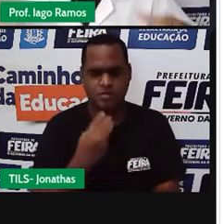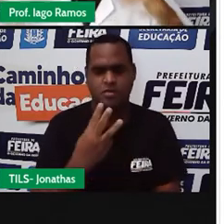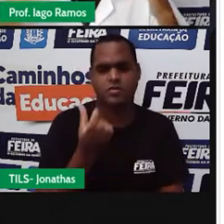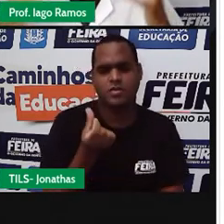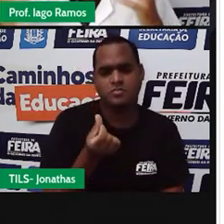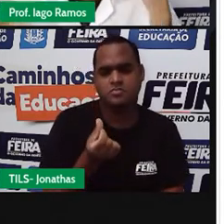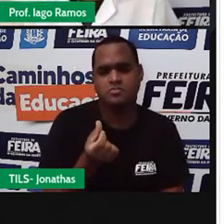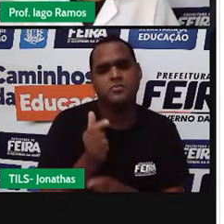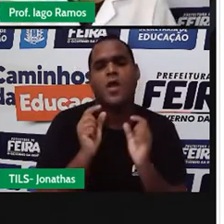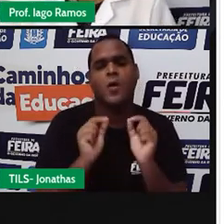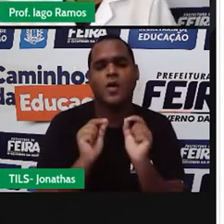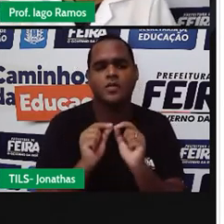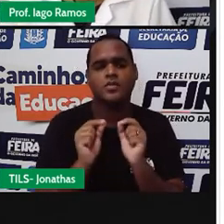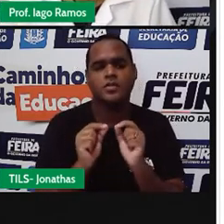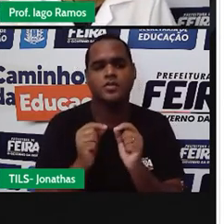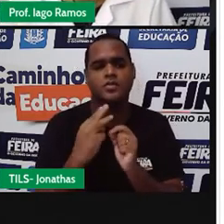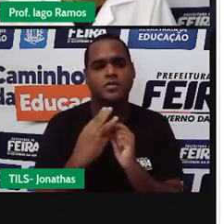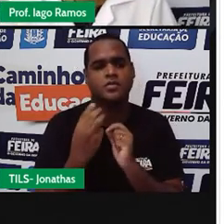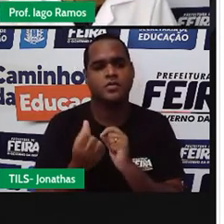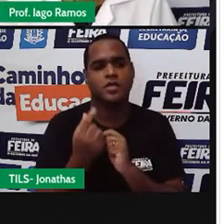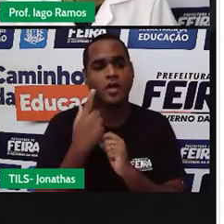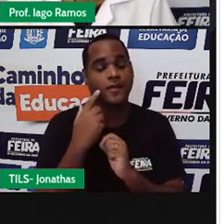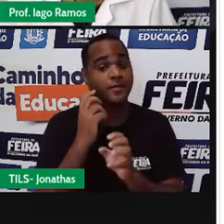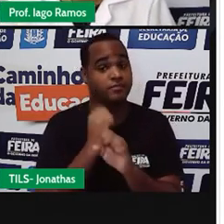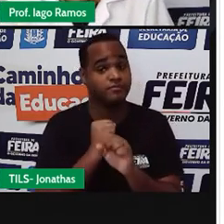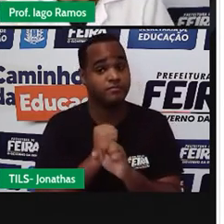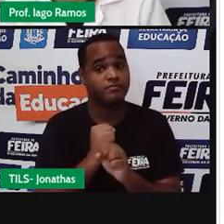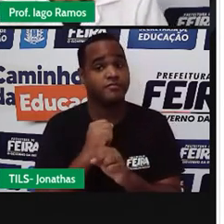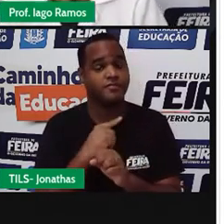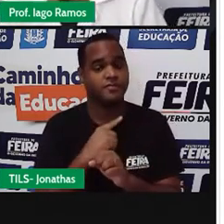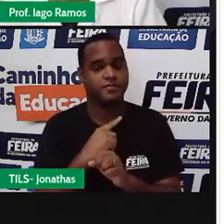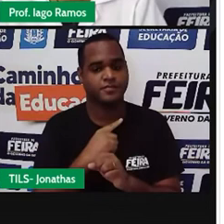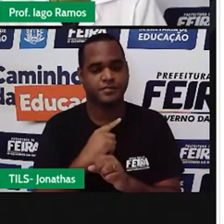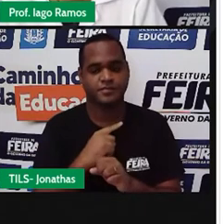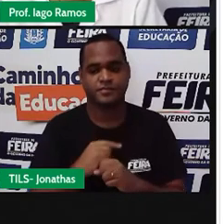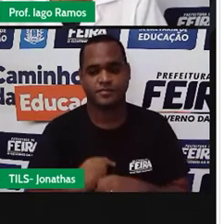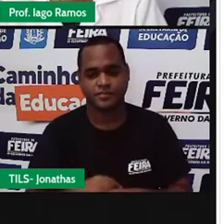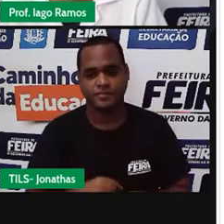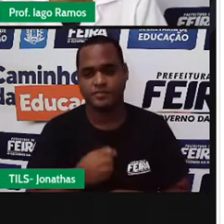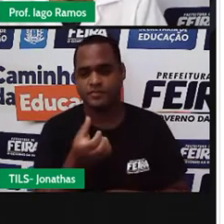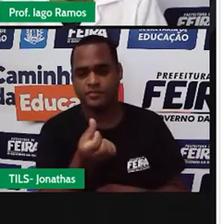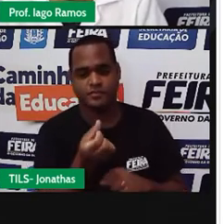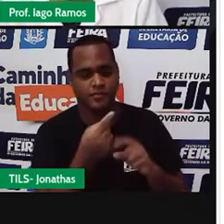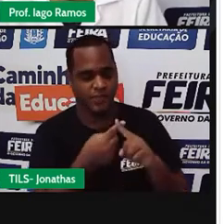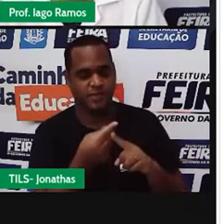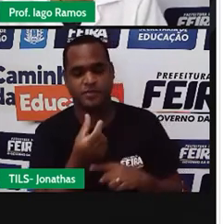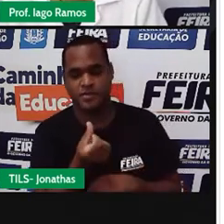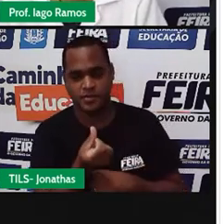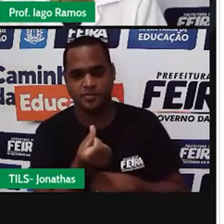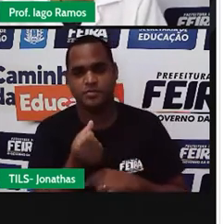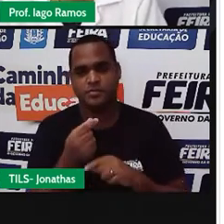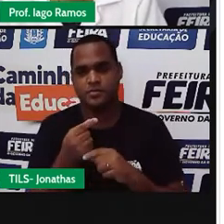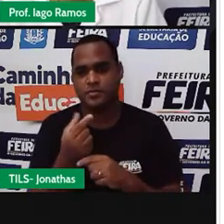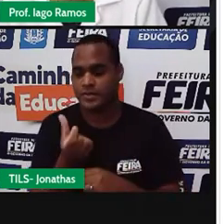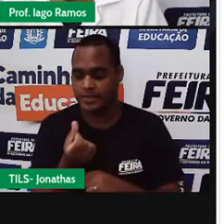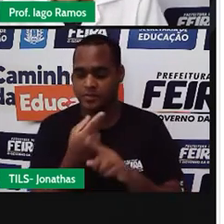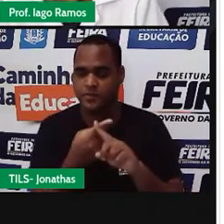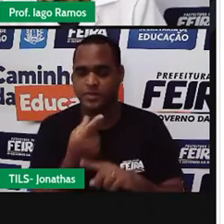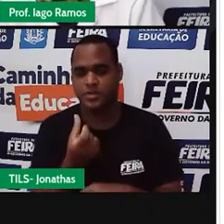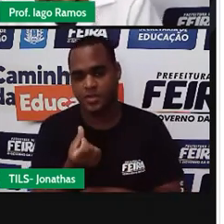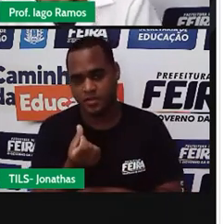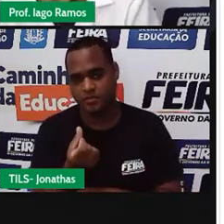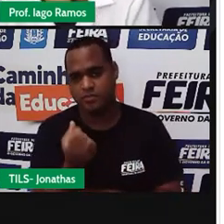quando você fizer algumas tentativas você vai ver que esse número é seis porque seis